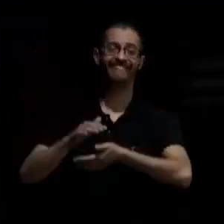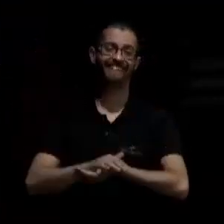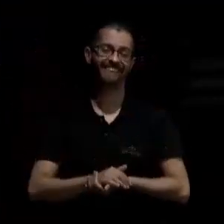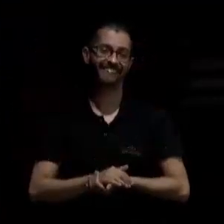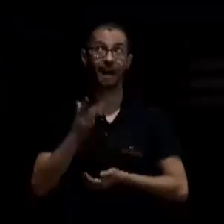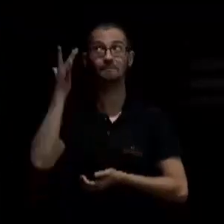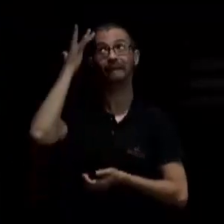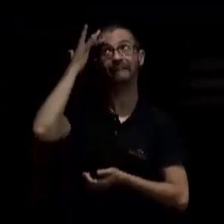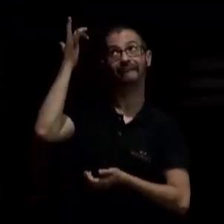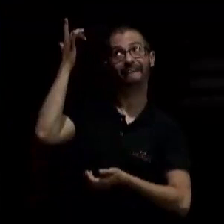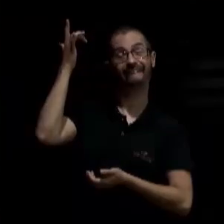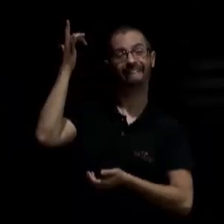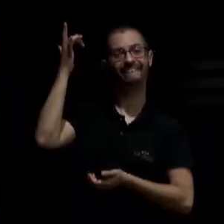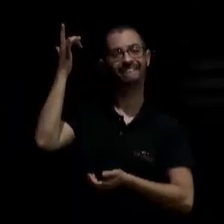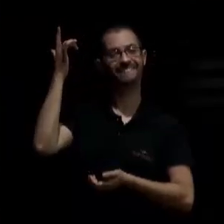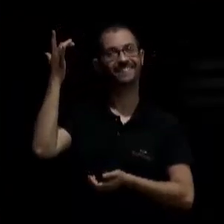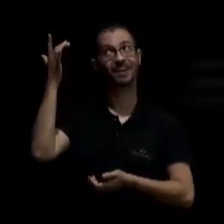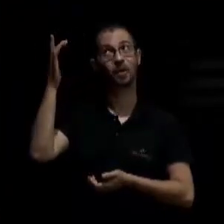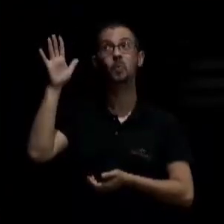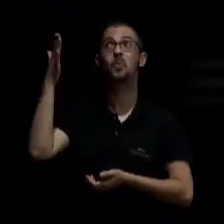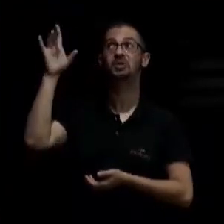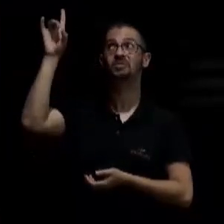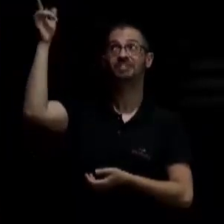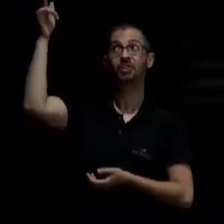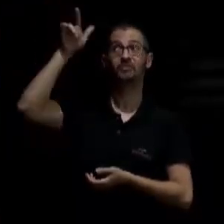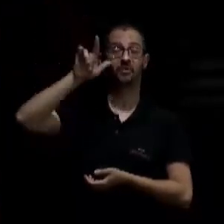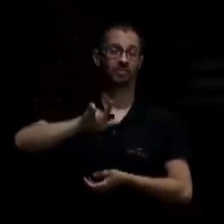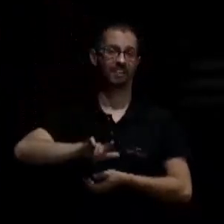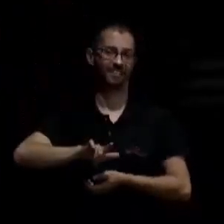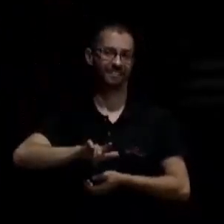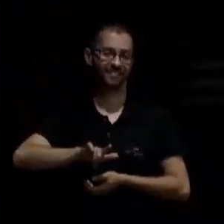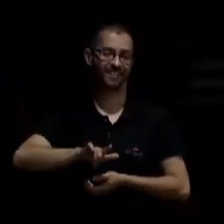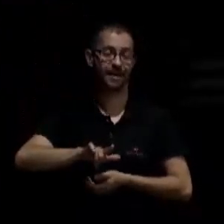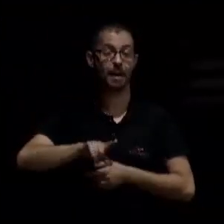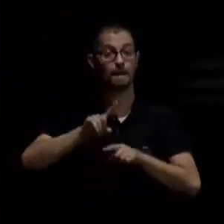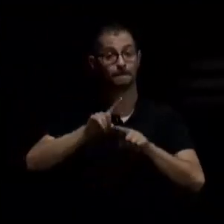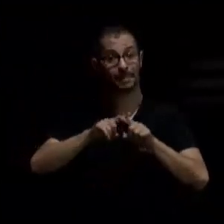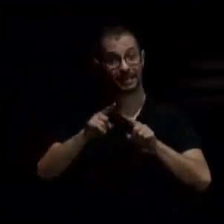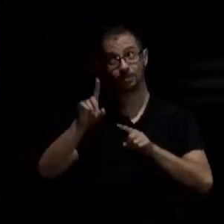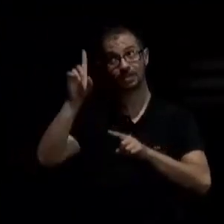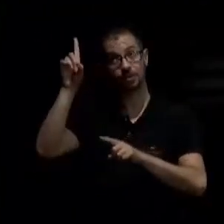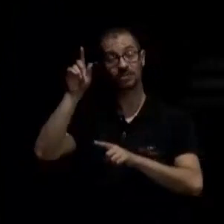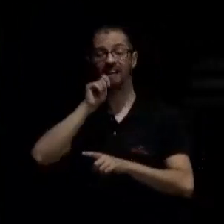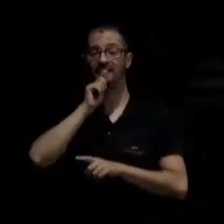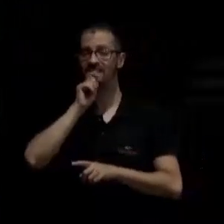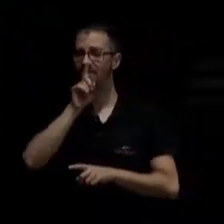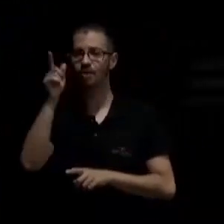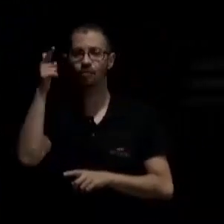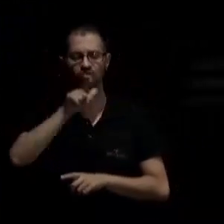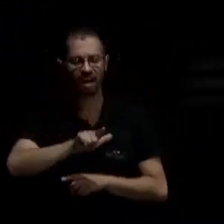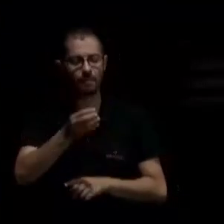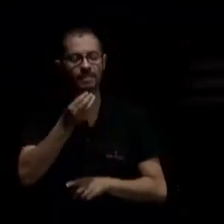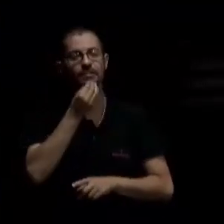É amanhã? Quando é que o Senhor vai voltar? Mas enquanto o Senhor não voltar, me dê a